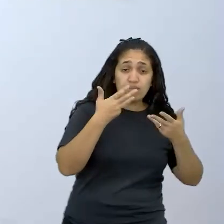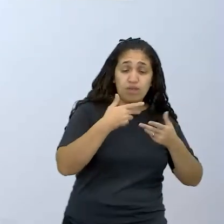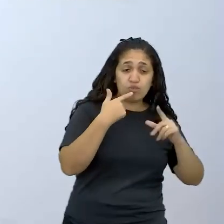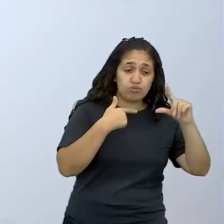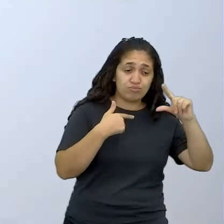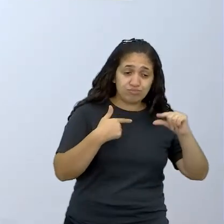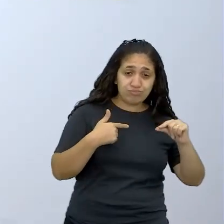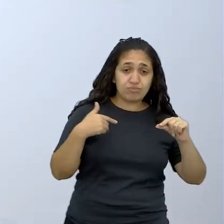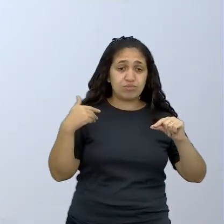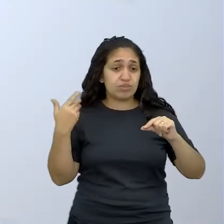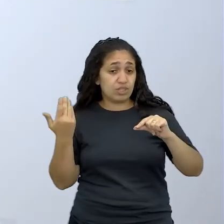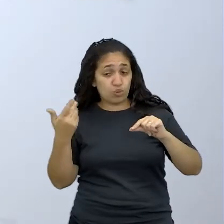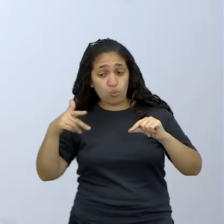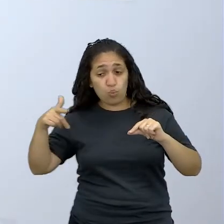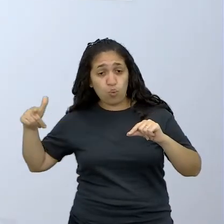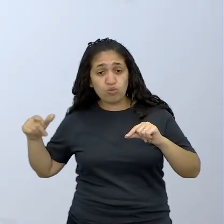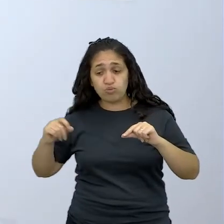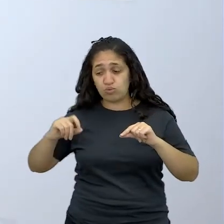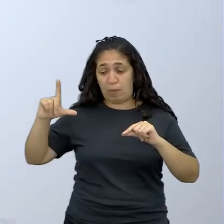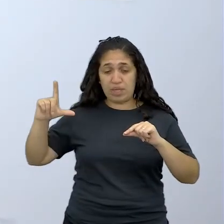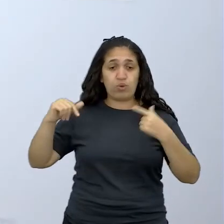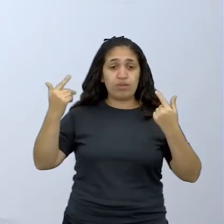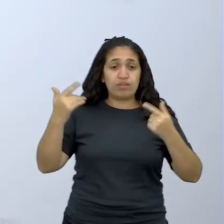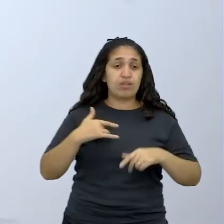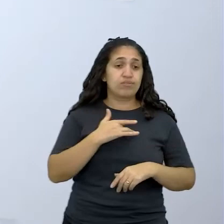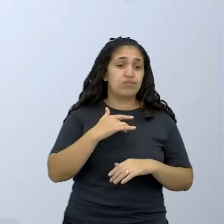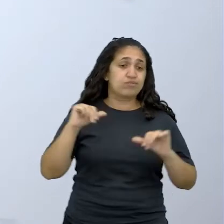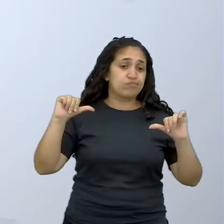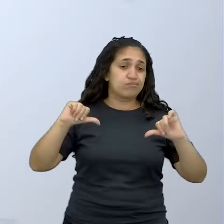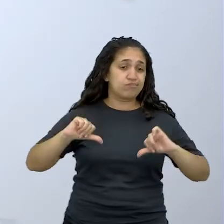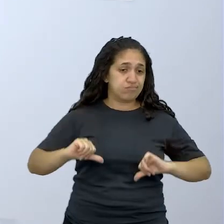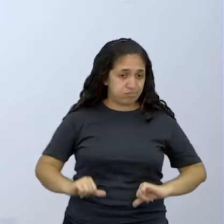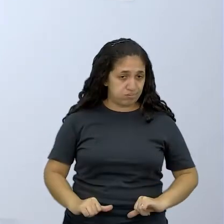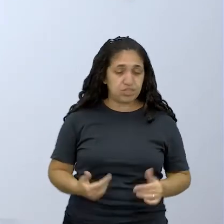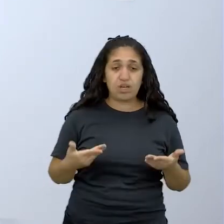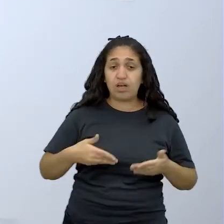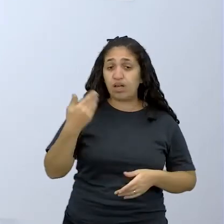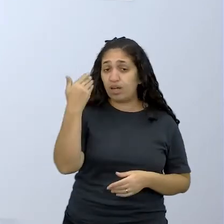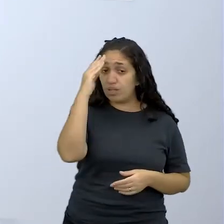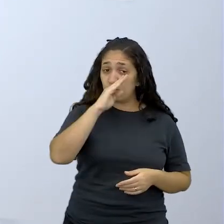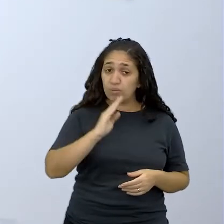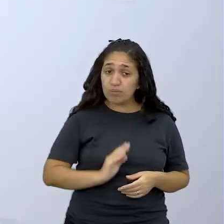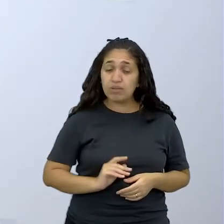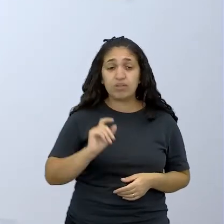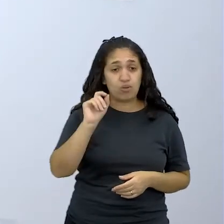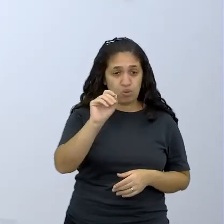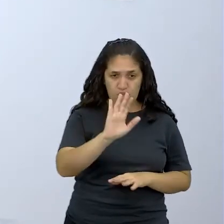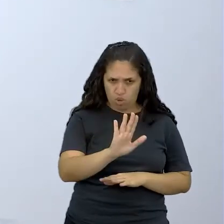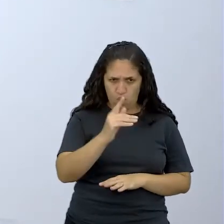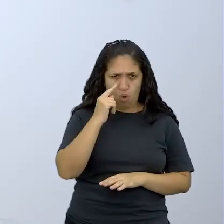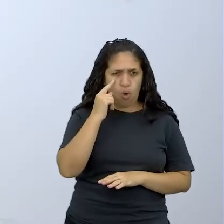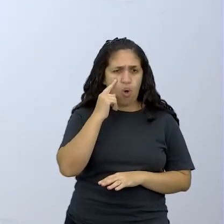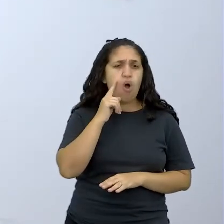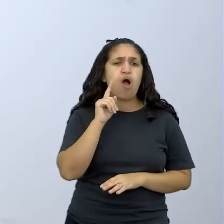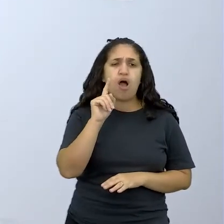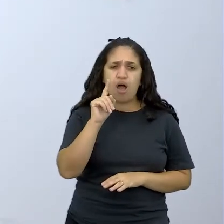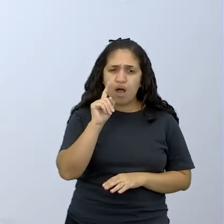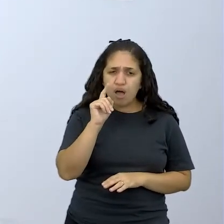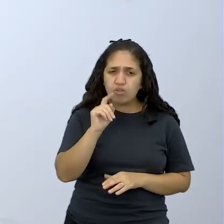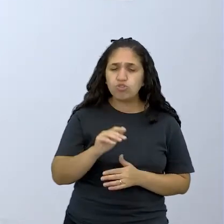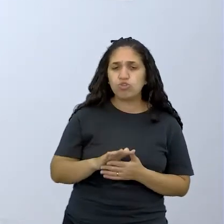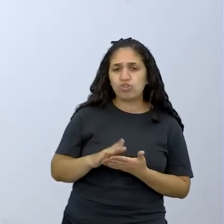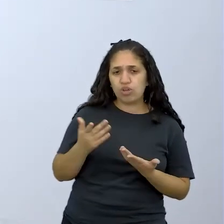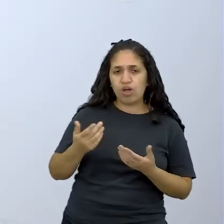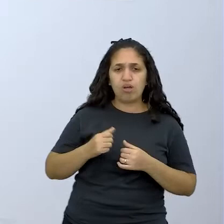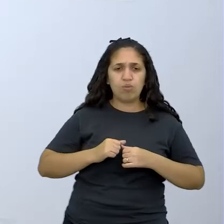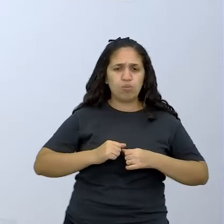saúde. Principalmente porque aqui no Brasil a gente começou a aumentar, olha só, as questões de